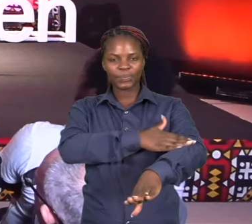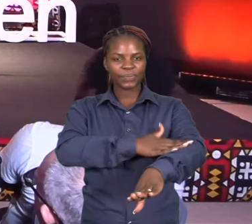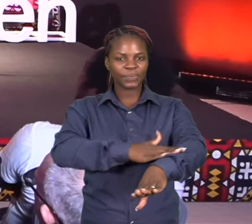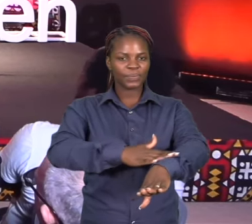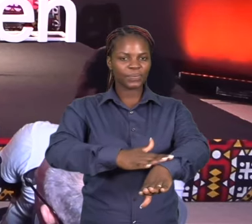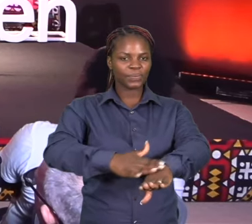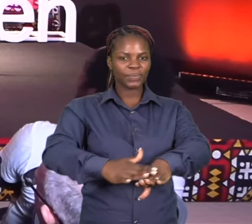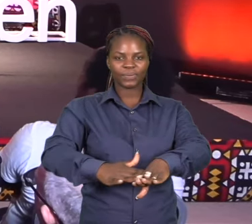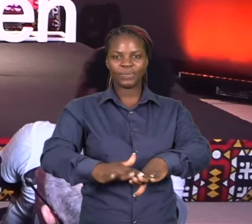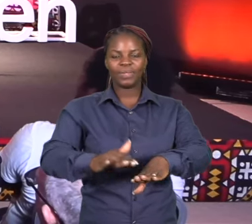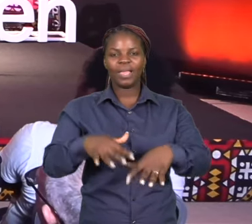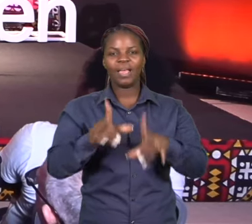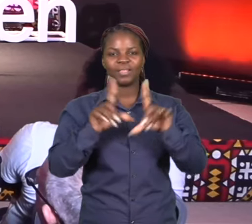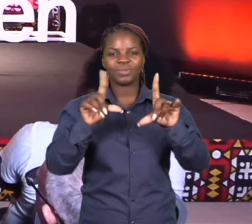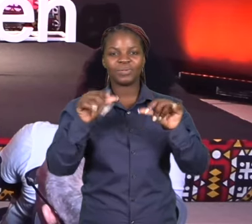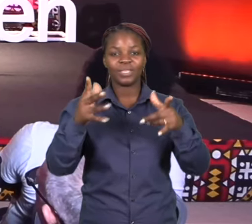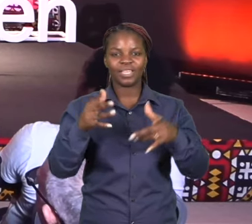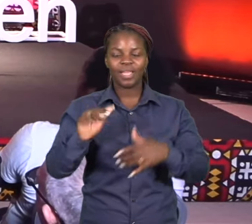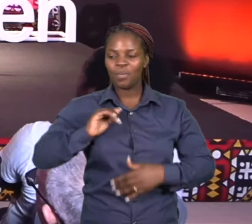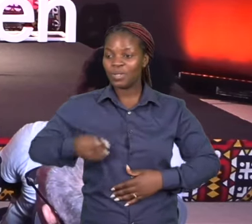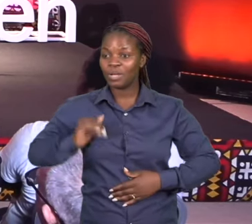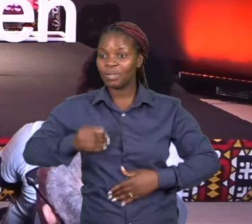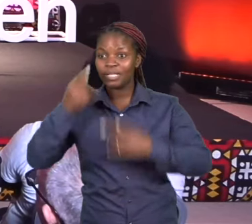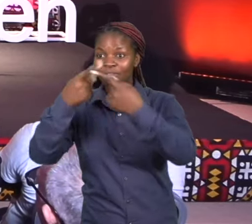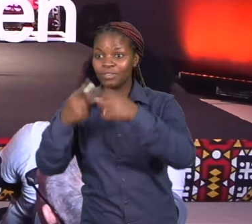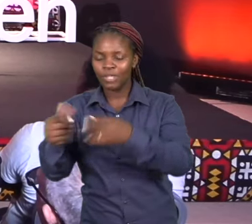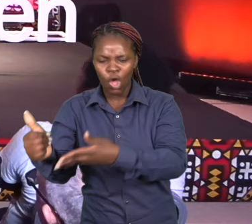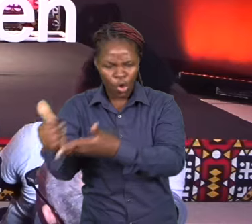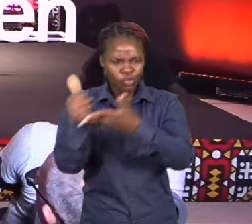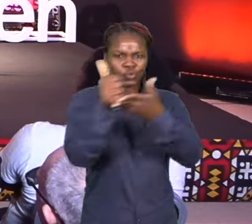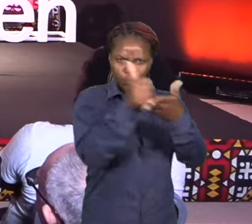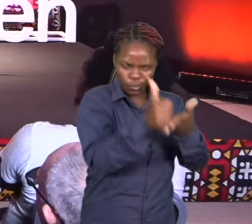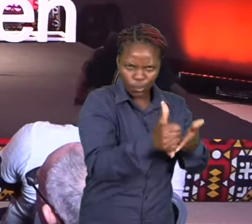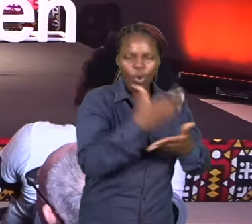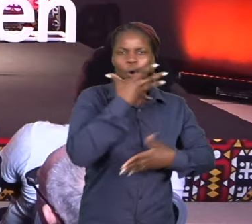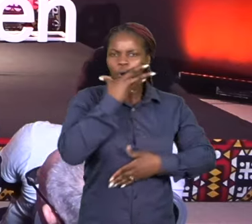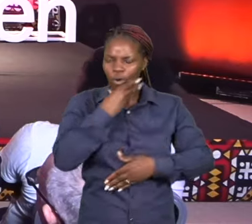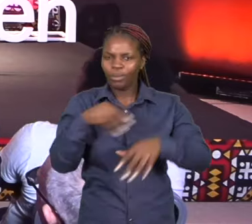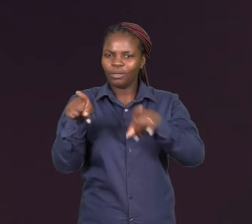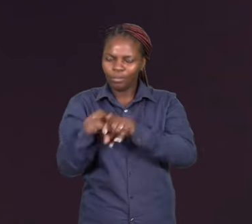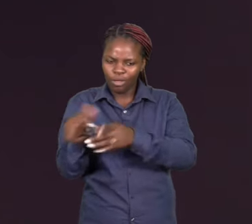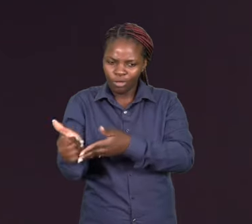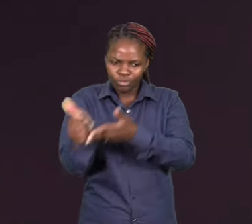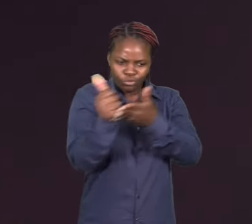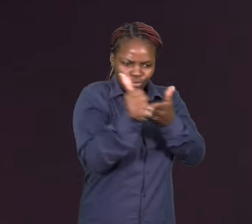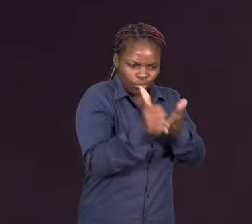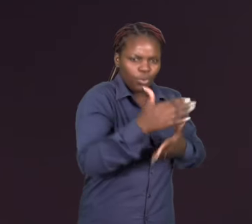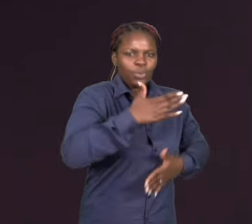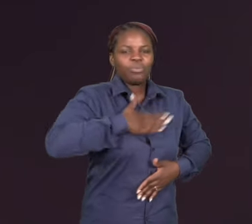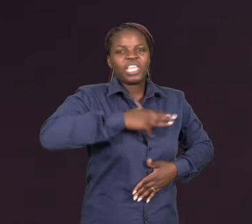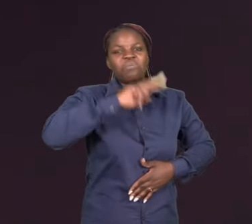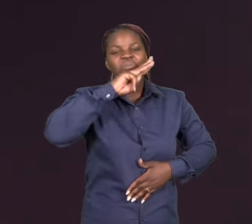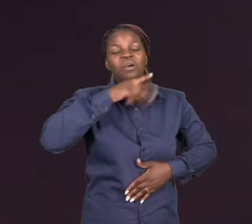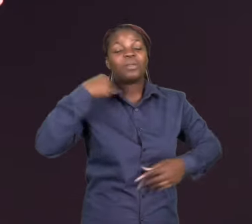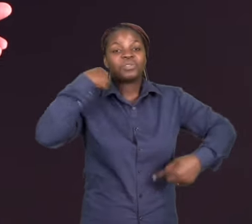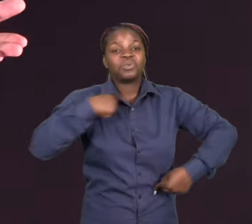feminina e não só feminina porque houve homens também que ajudaram nesse processo de tornar a maternidade mais leve